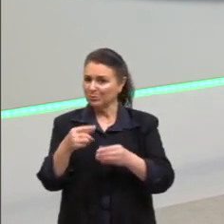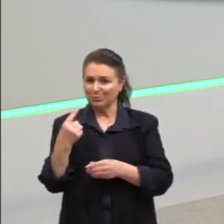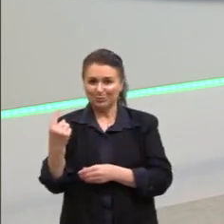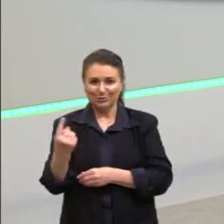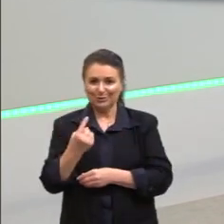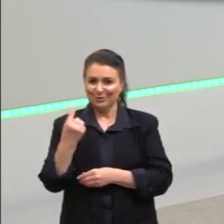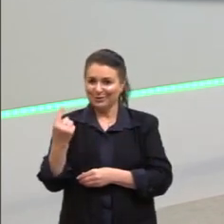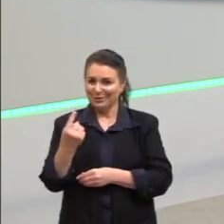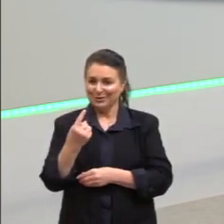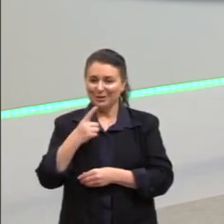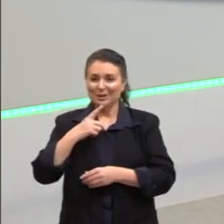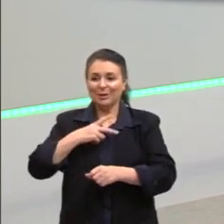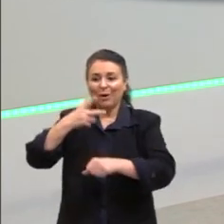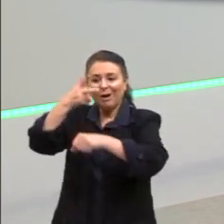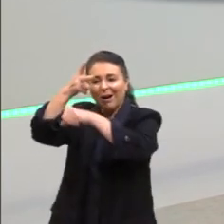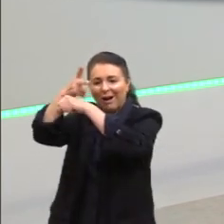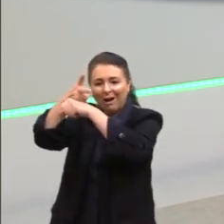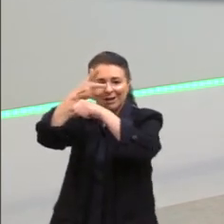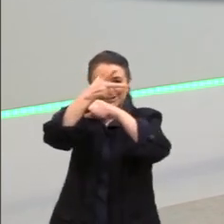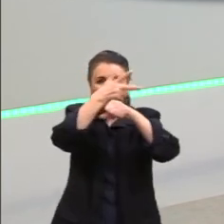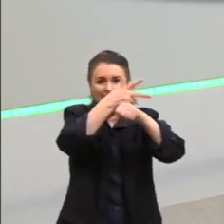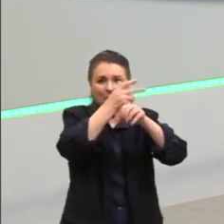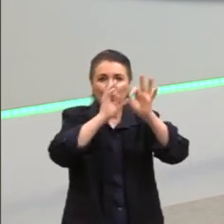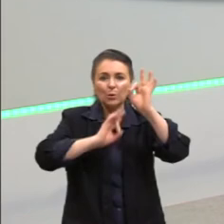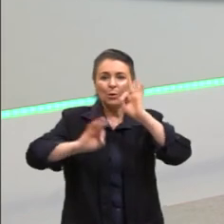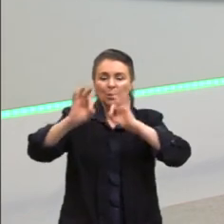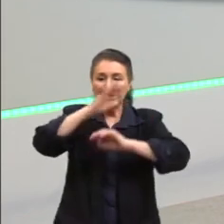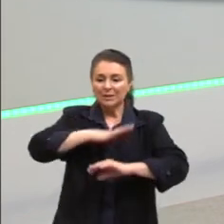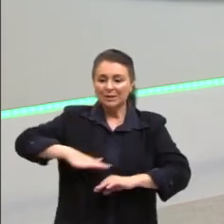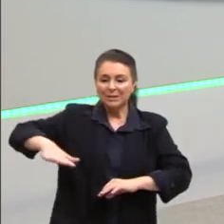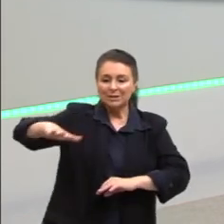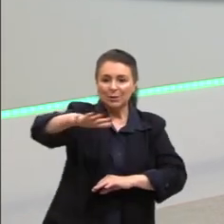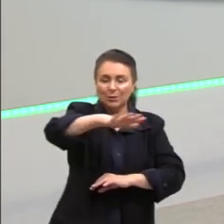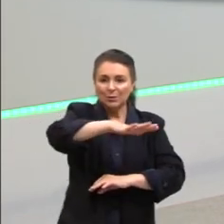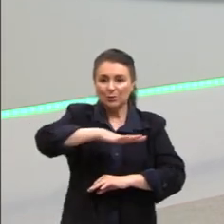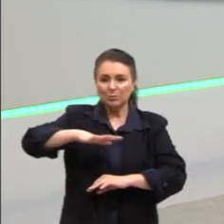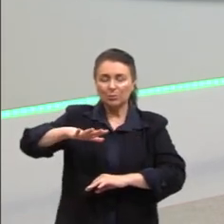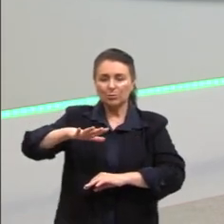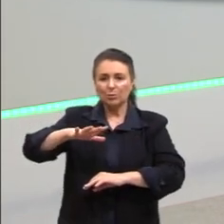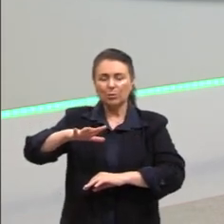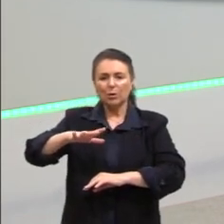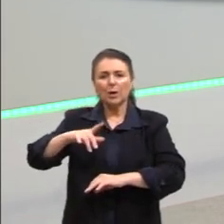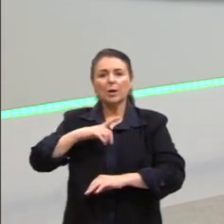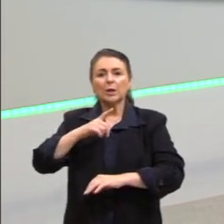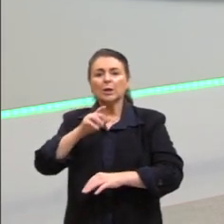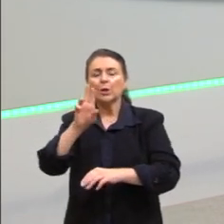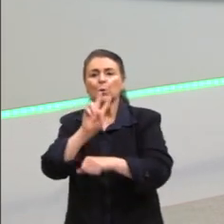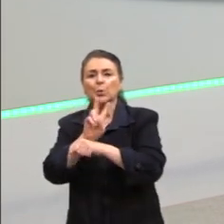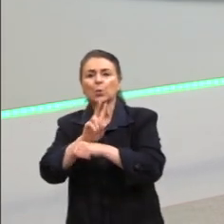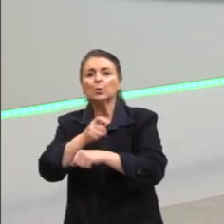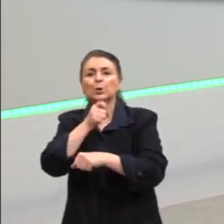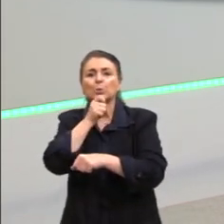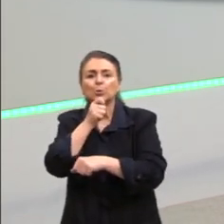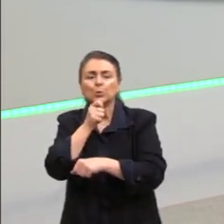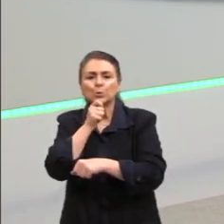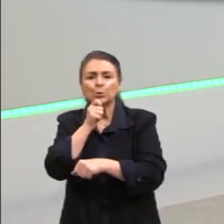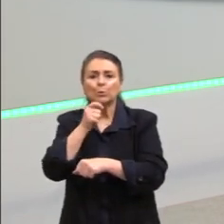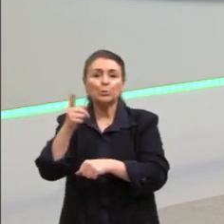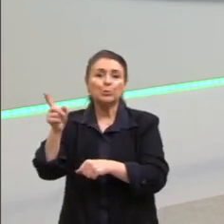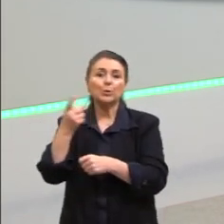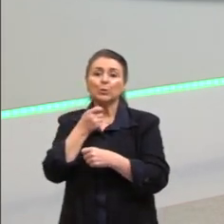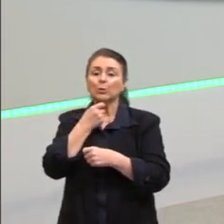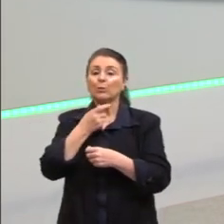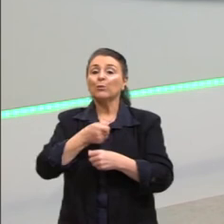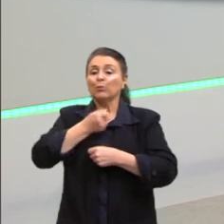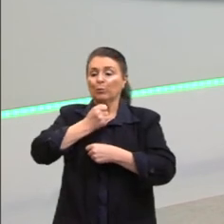tem o pessoal das câmeras, tem o pessoal que organiza o estúdio, tem o pessoal que mexe aí com o microfone, tem o pessoal que faz a limpeza